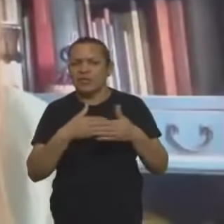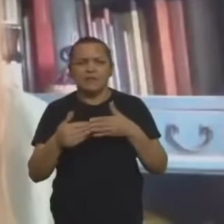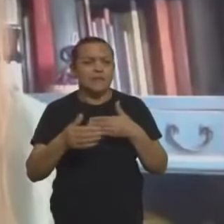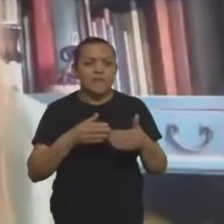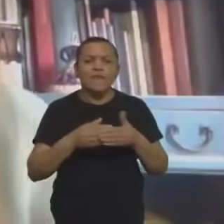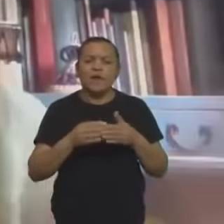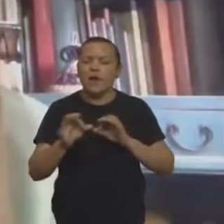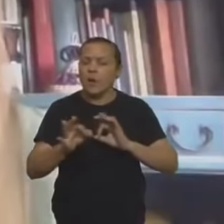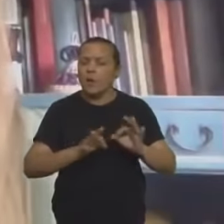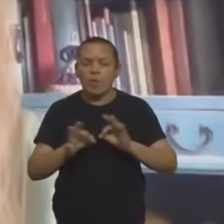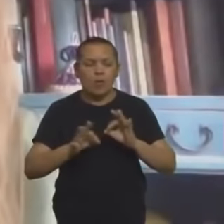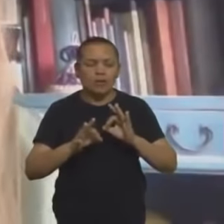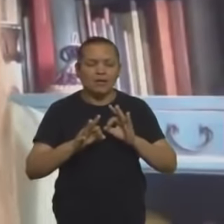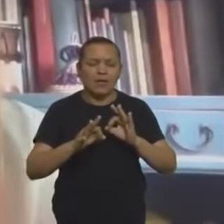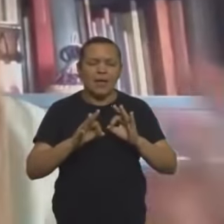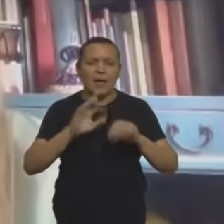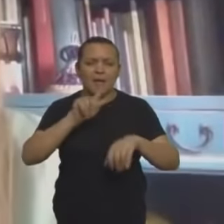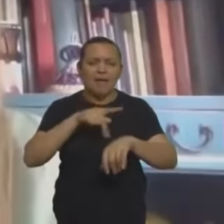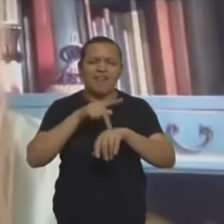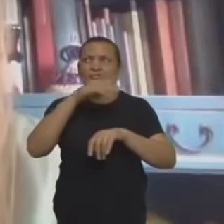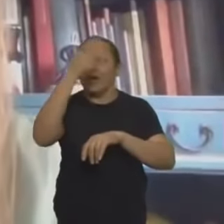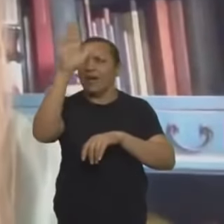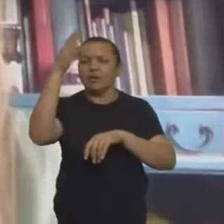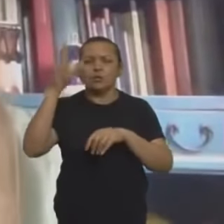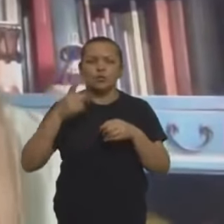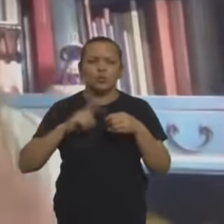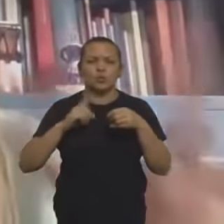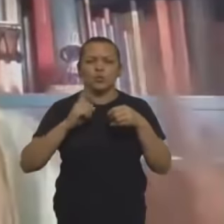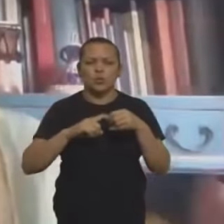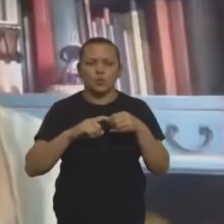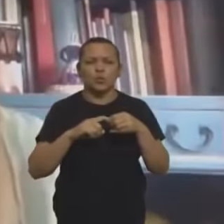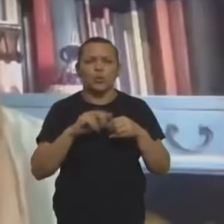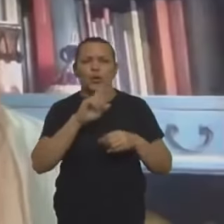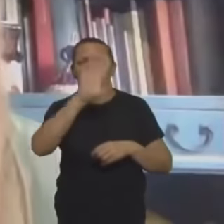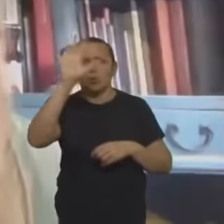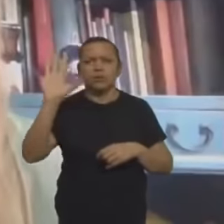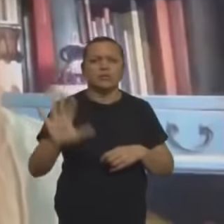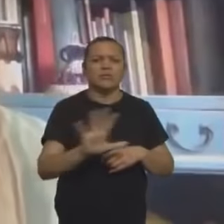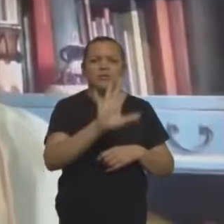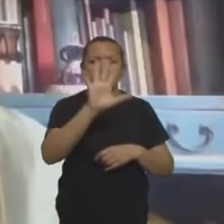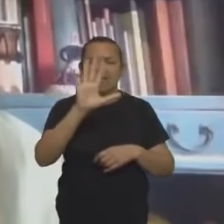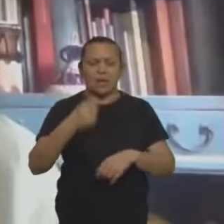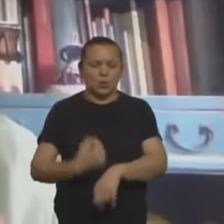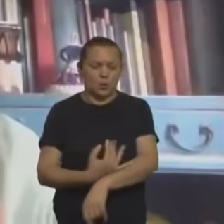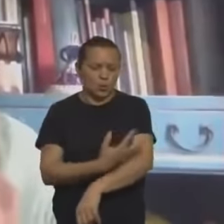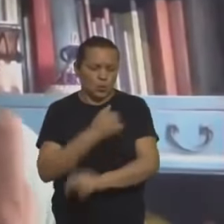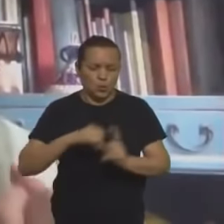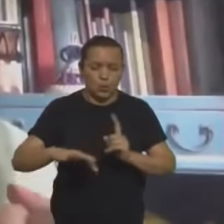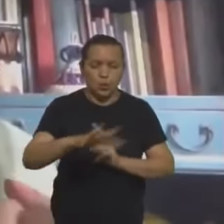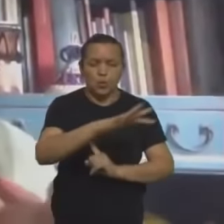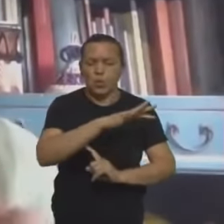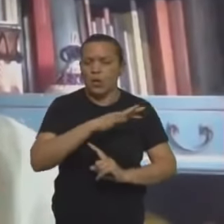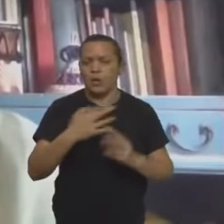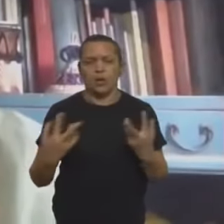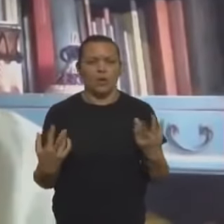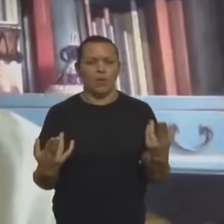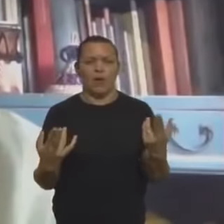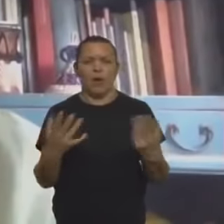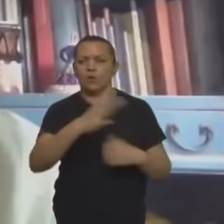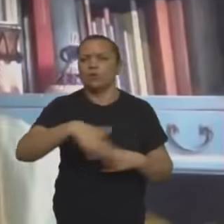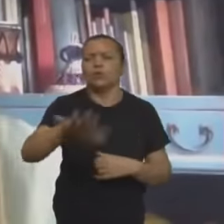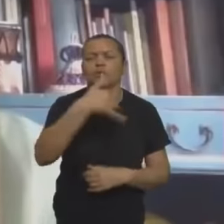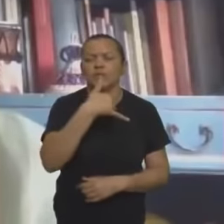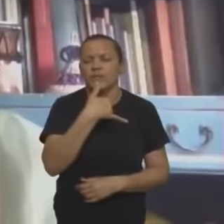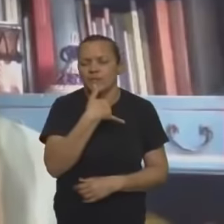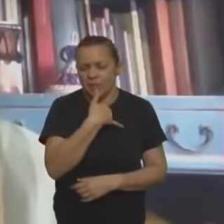um programa internacional e universal, as emoções são as mesmas. Todo mundo sente tristeza, sente